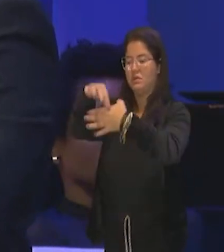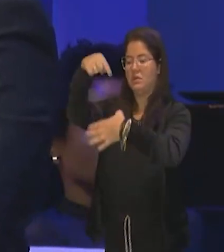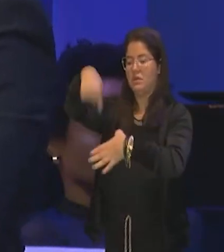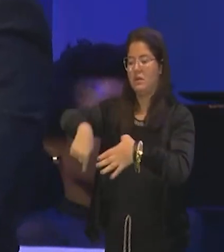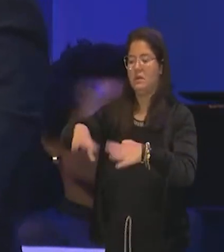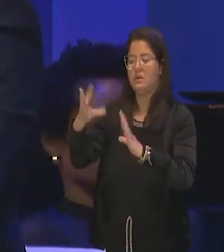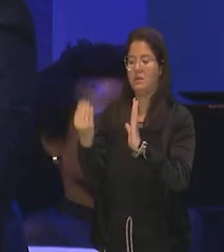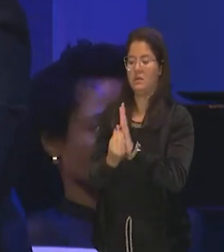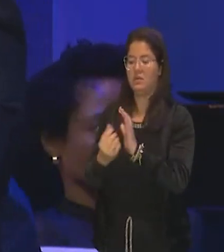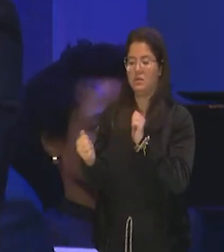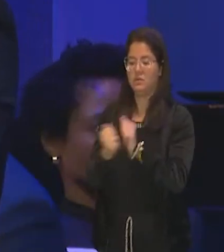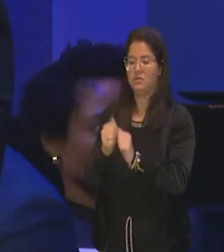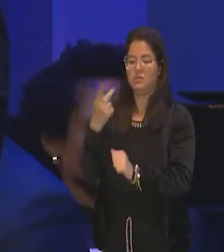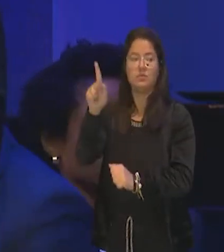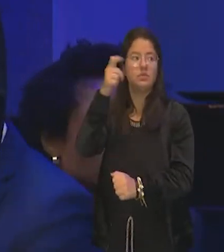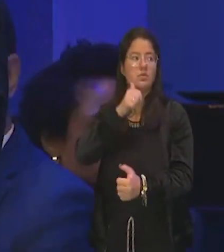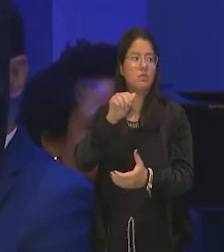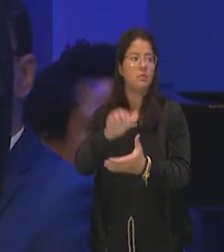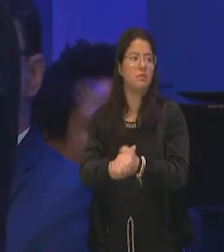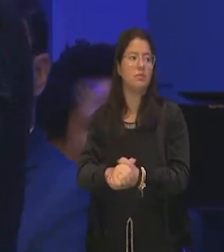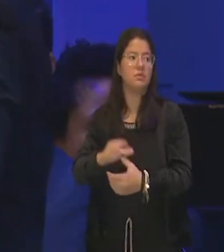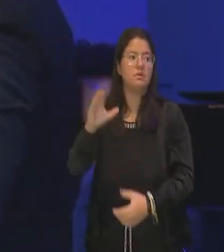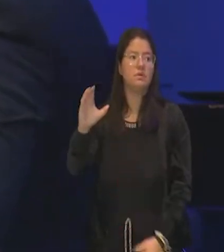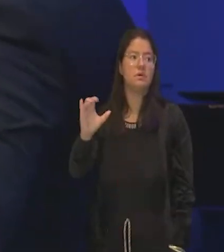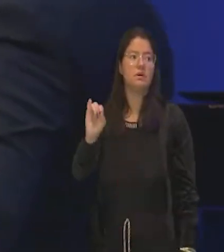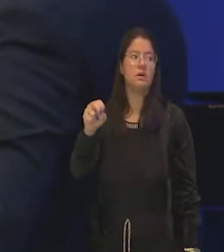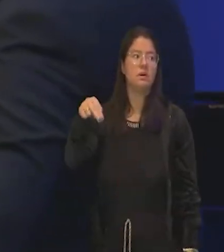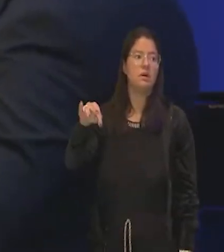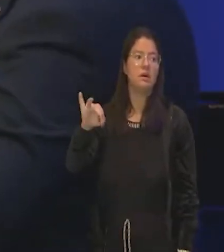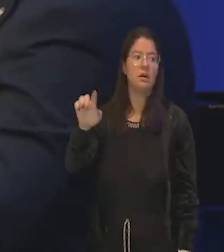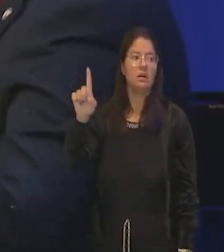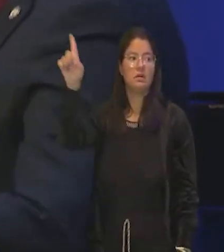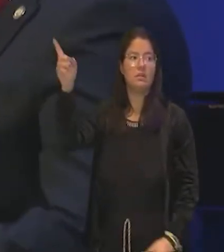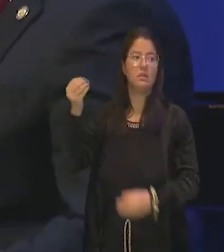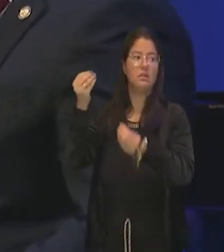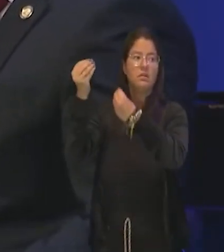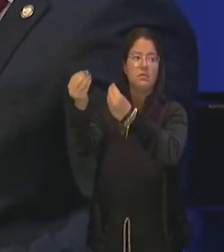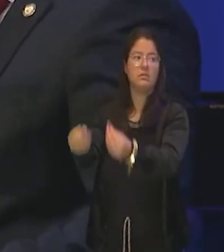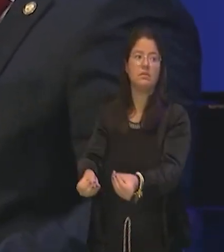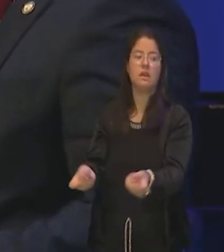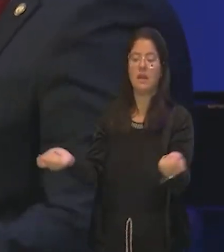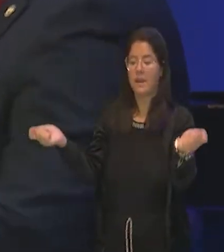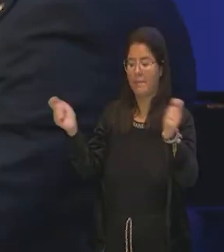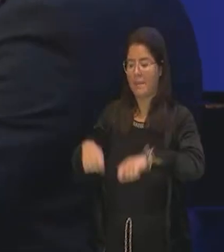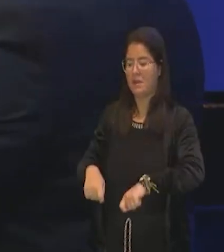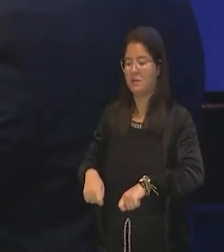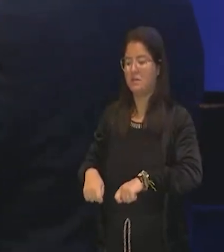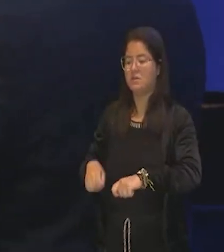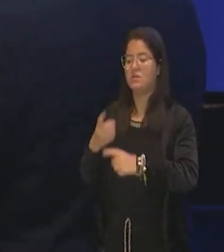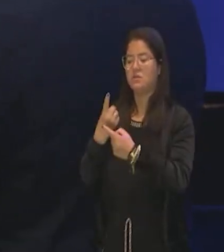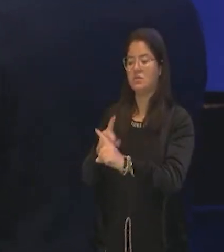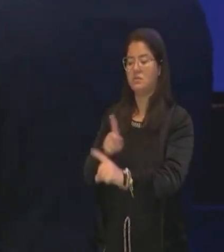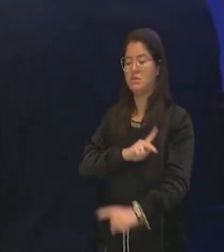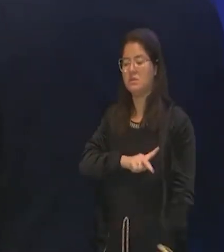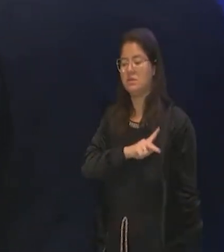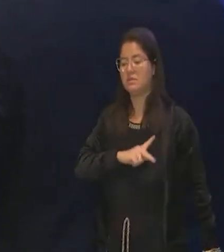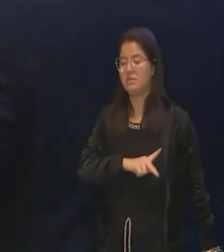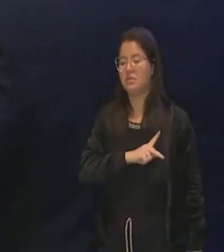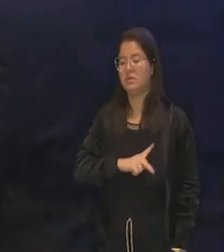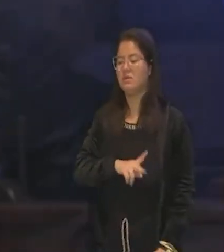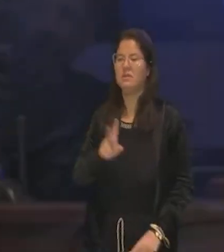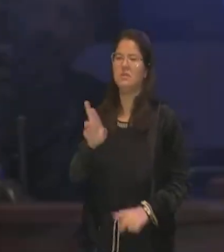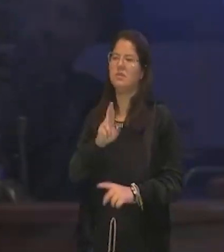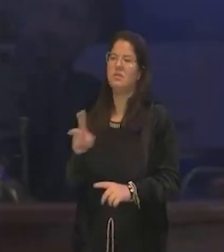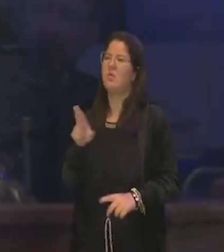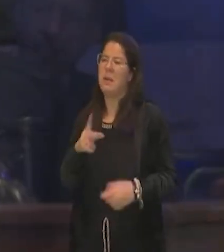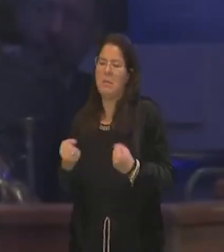igreja, juntamente com a sua esposa Cíntia. Que Deus lhe dê capacidades, essas capacidades que o apóstolo Paulo, que não sejam como peso, que não